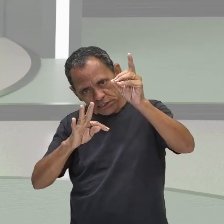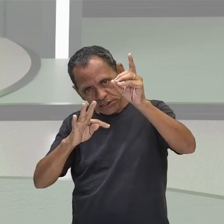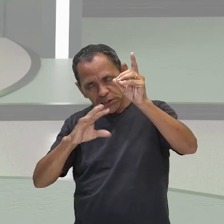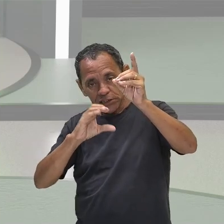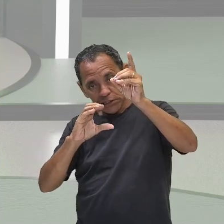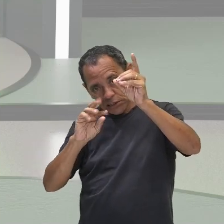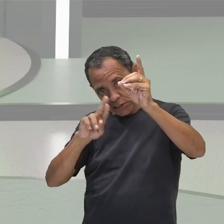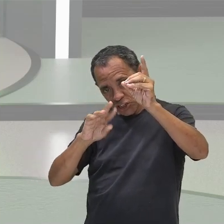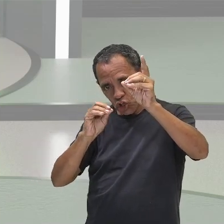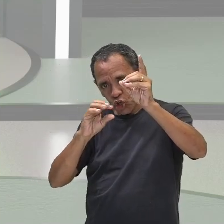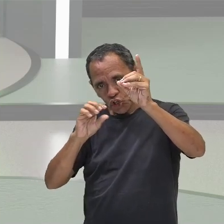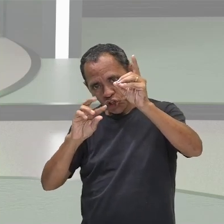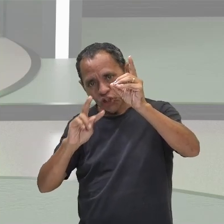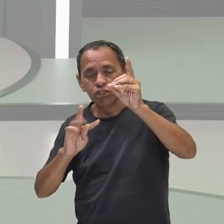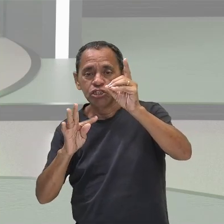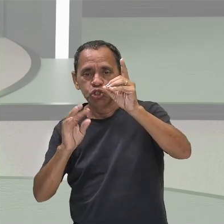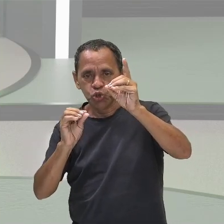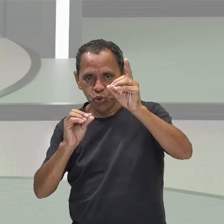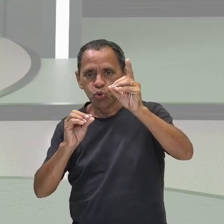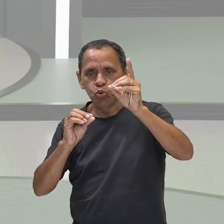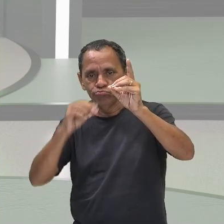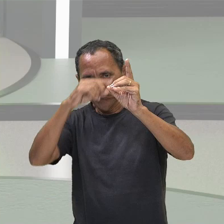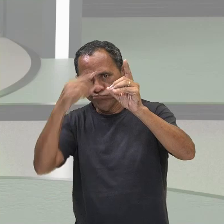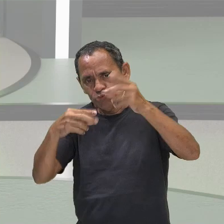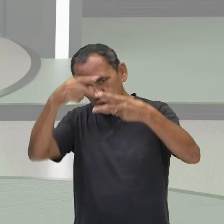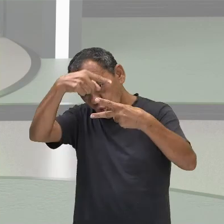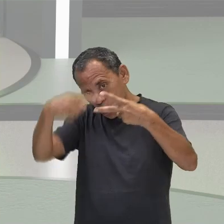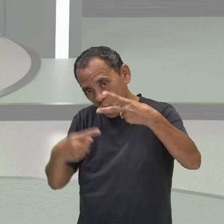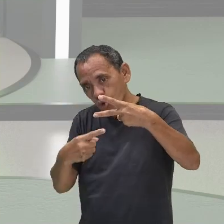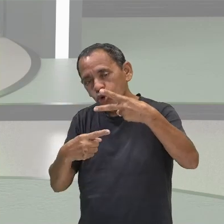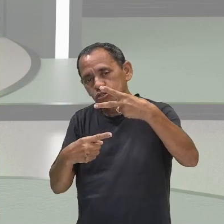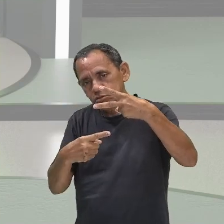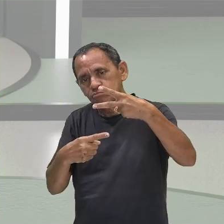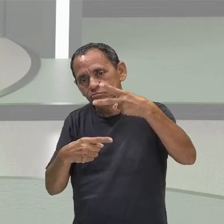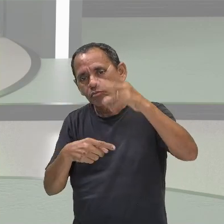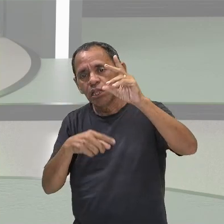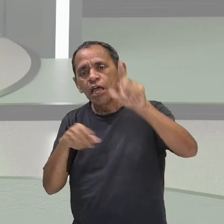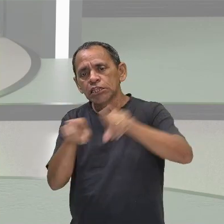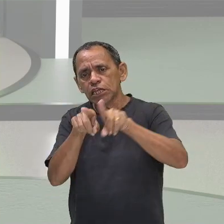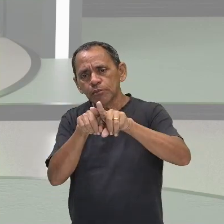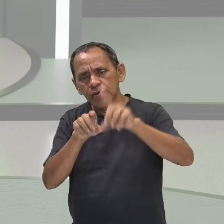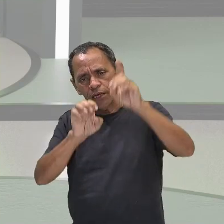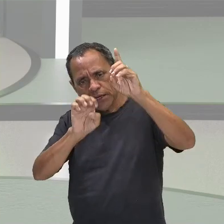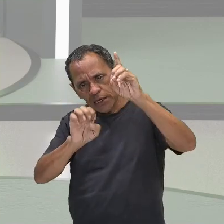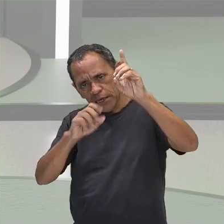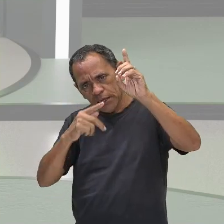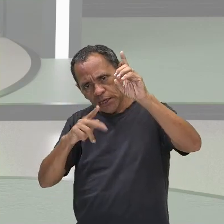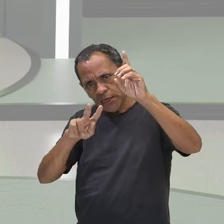de 2, tá? O epidídimo, onde vai estar ali